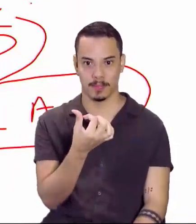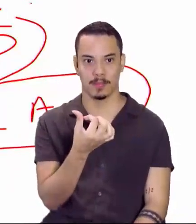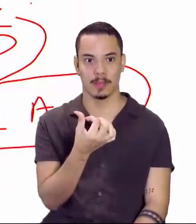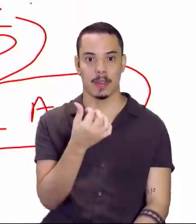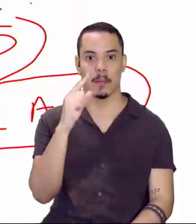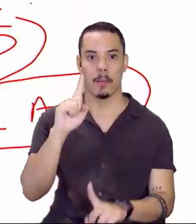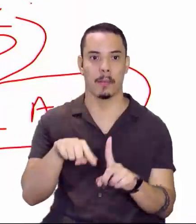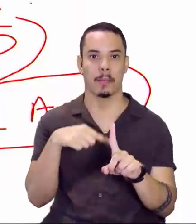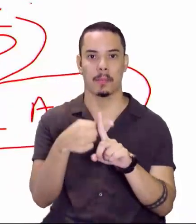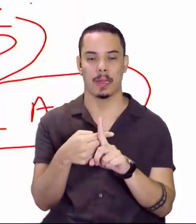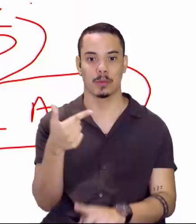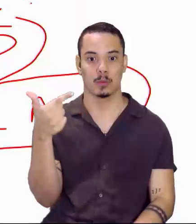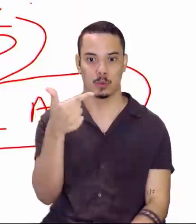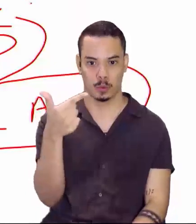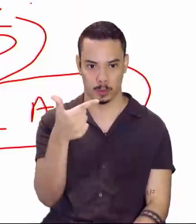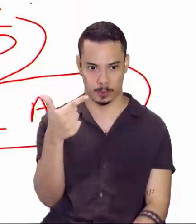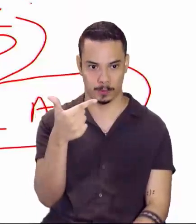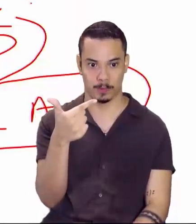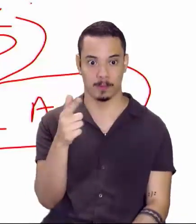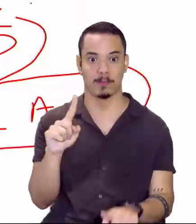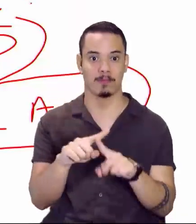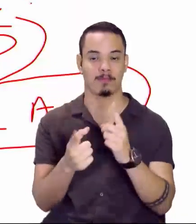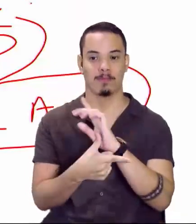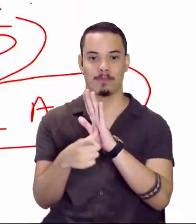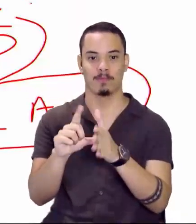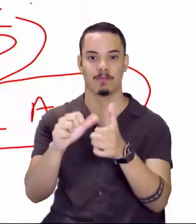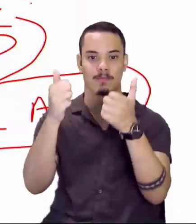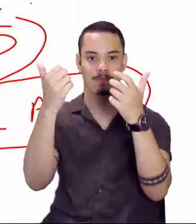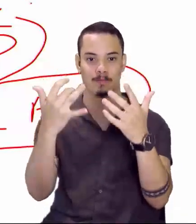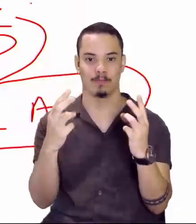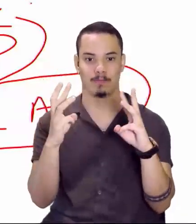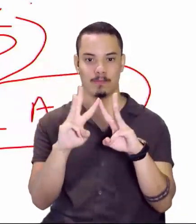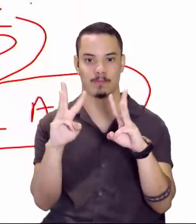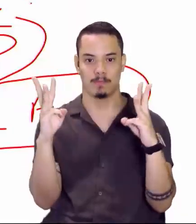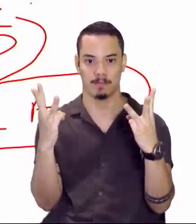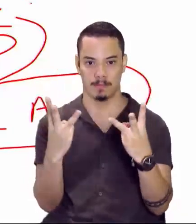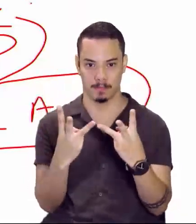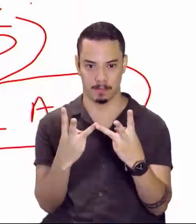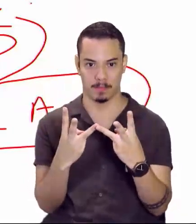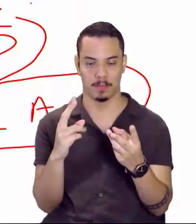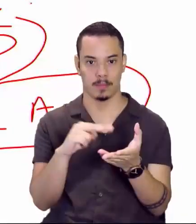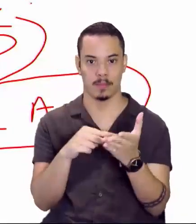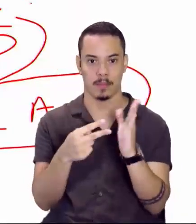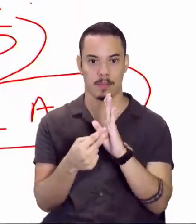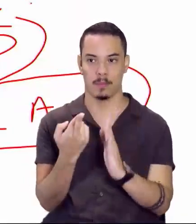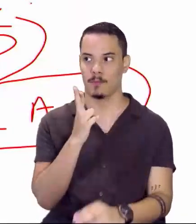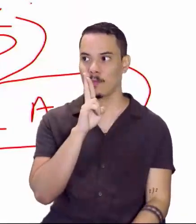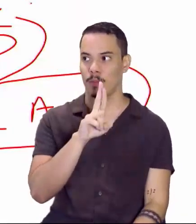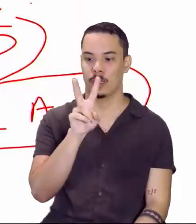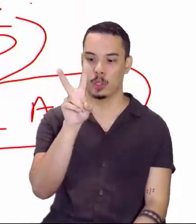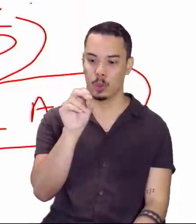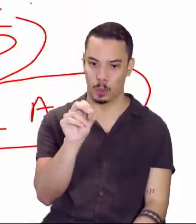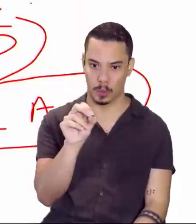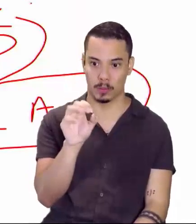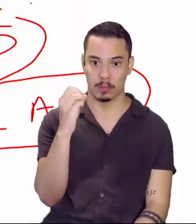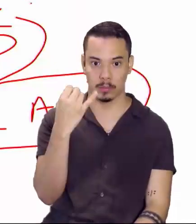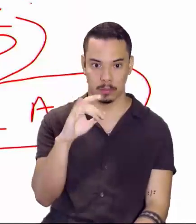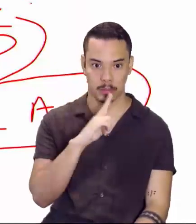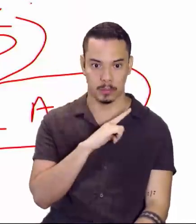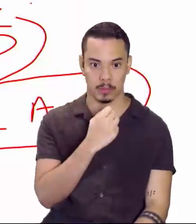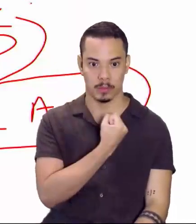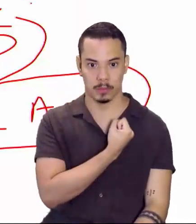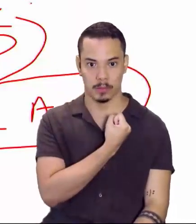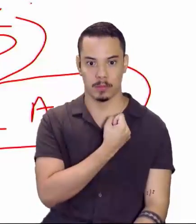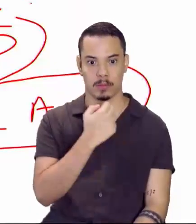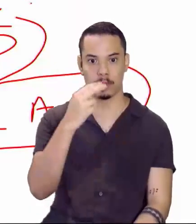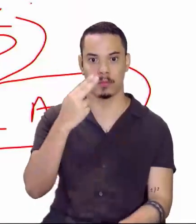mais 2. Mas está dizendo que a massa atômica é 50. Se você tem que o número de